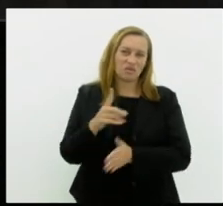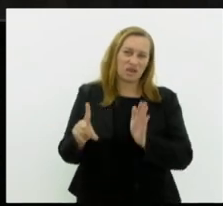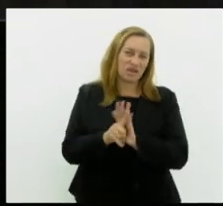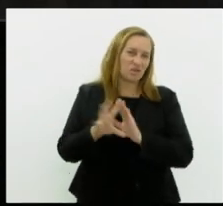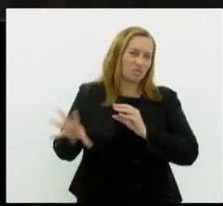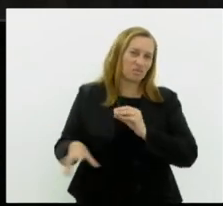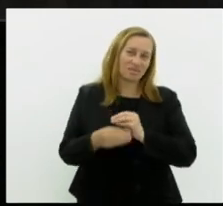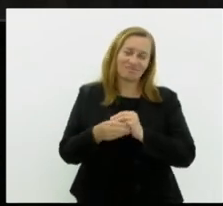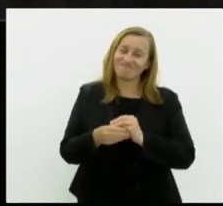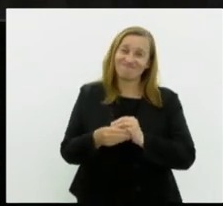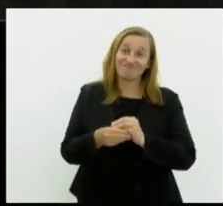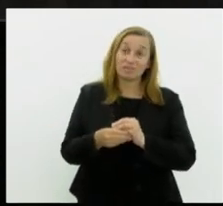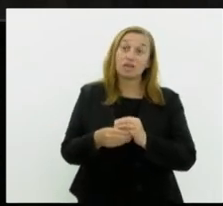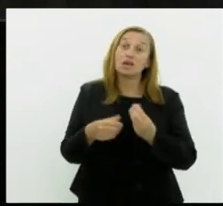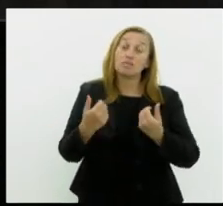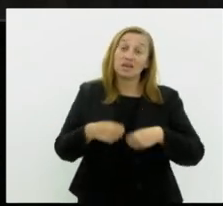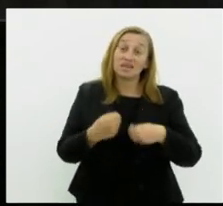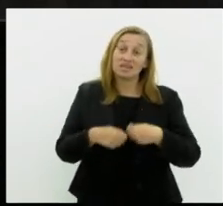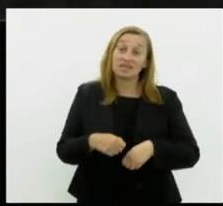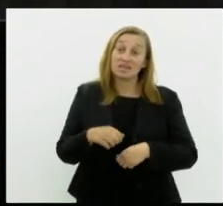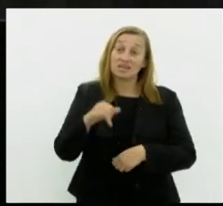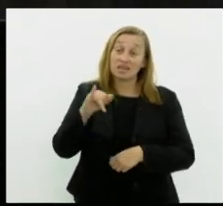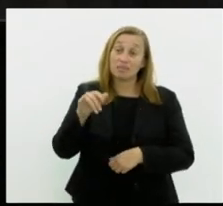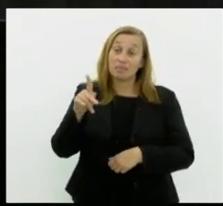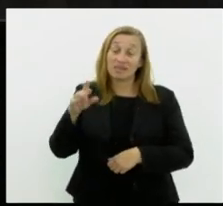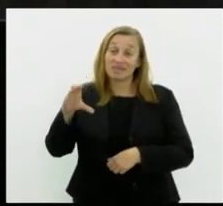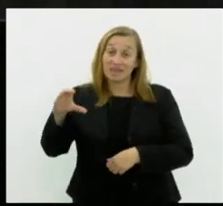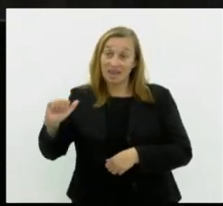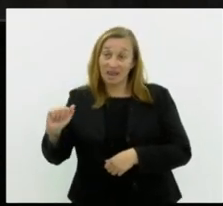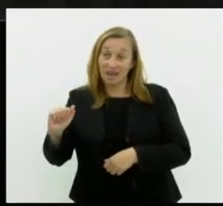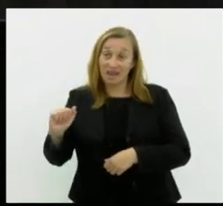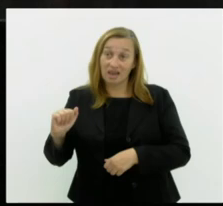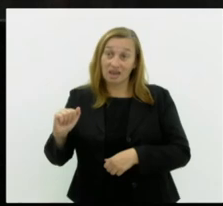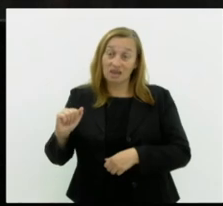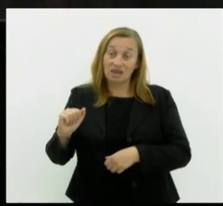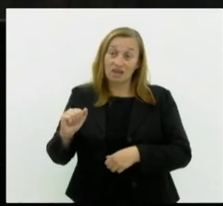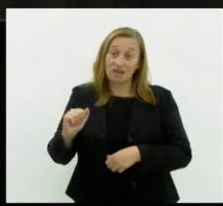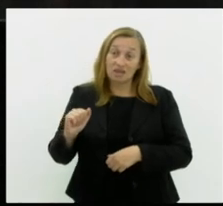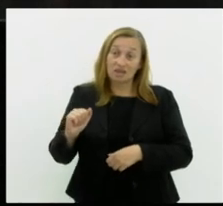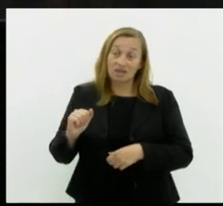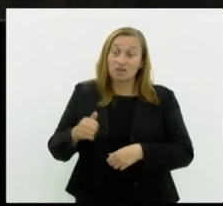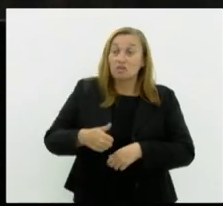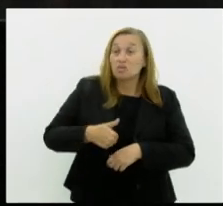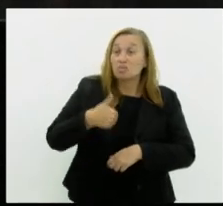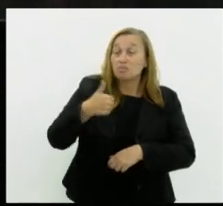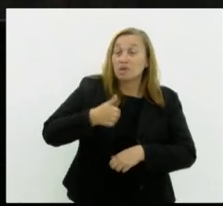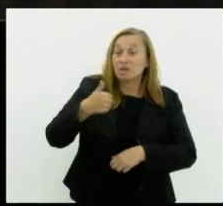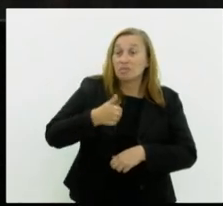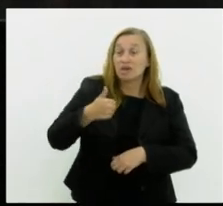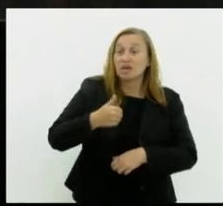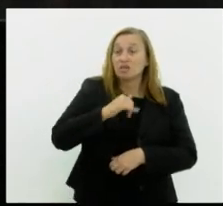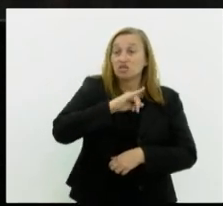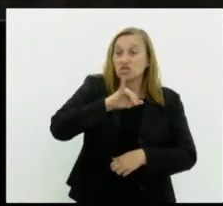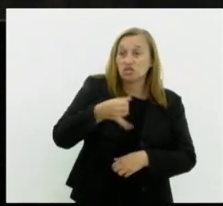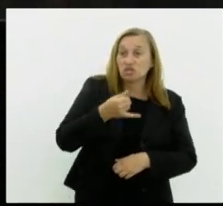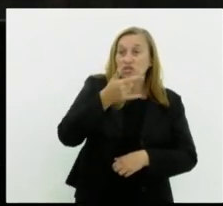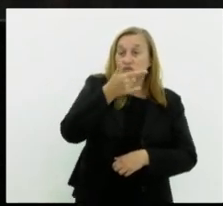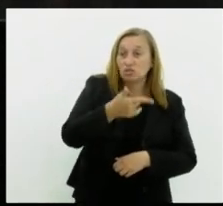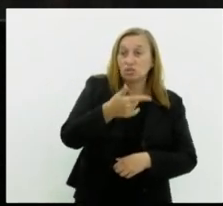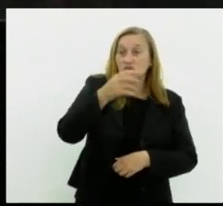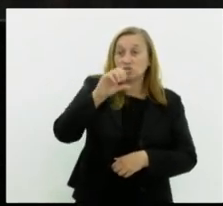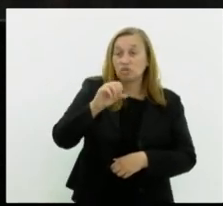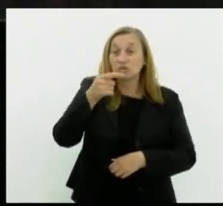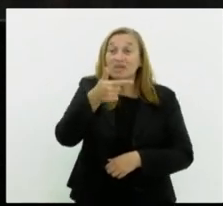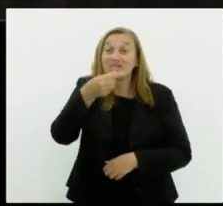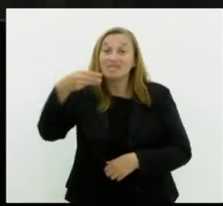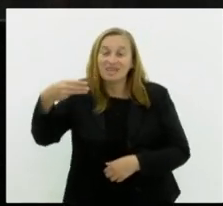complementar. Tem que ser o IPCA retroativo a 1º de janeiro de